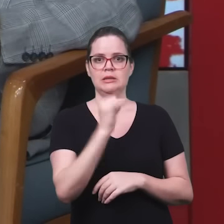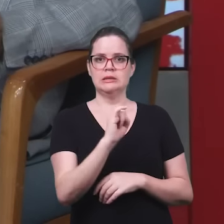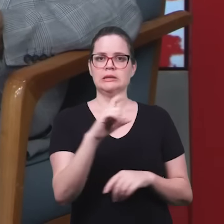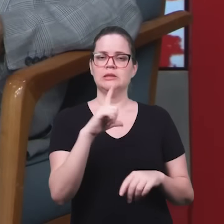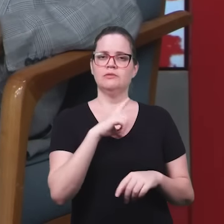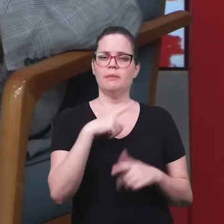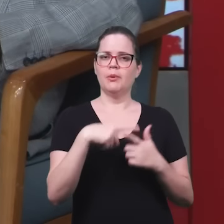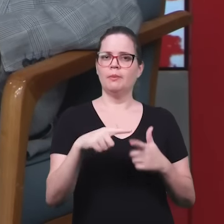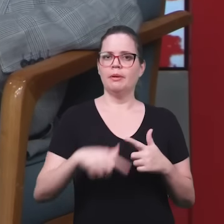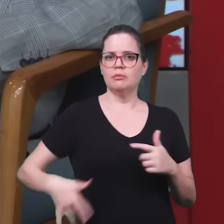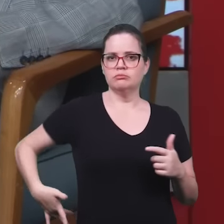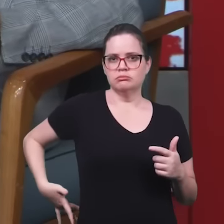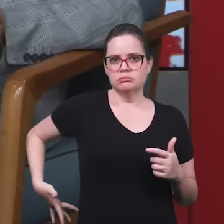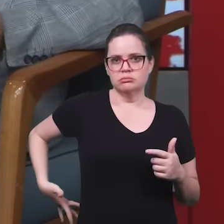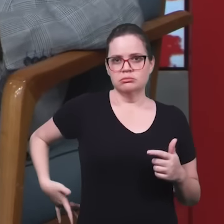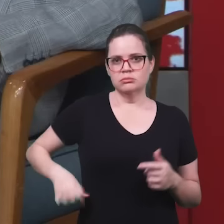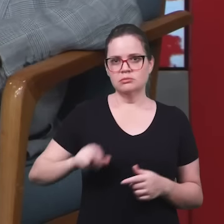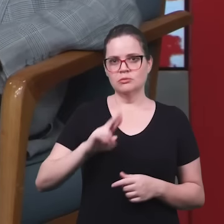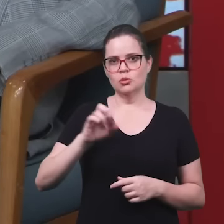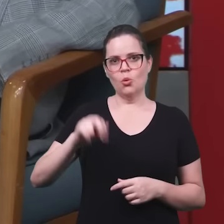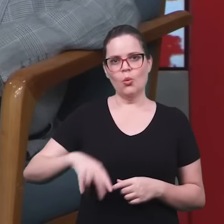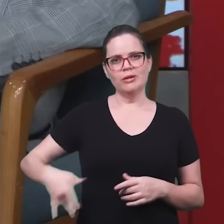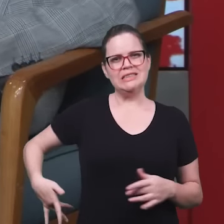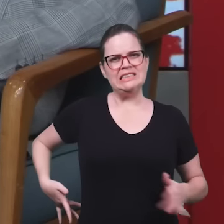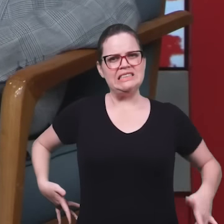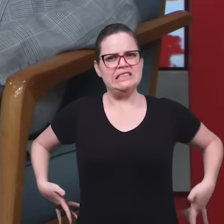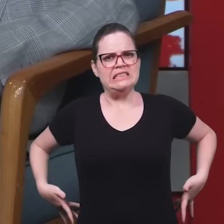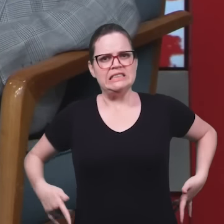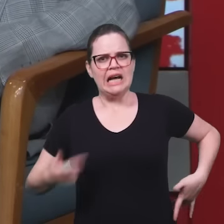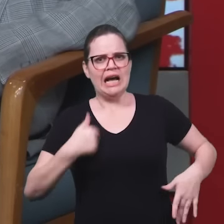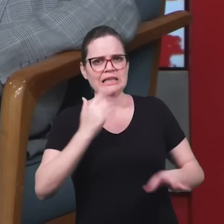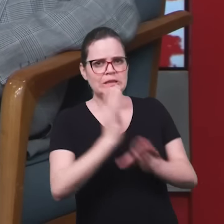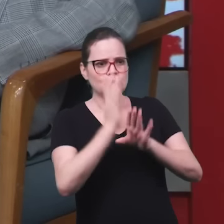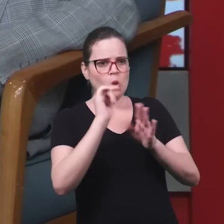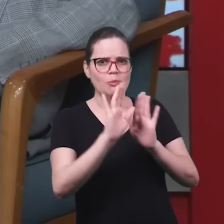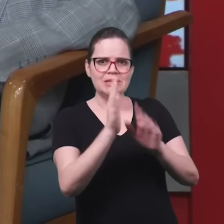quando você a tempo descobre, começa a fazer o tratamento.